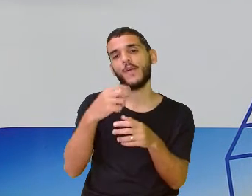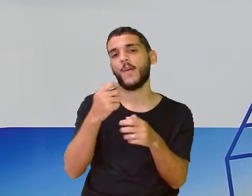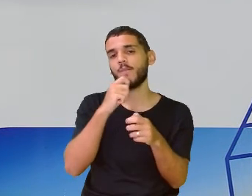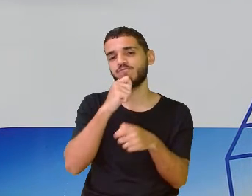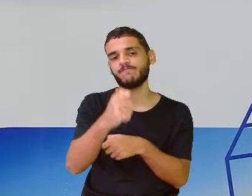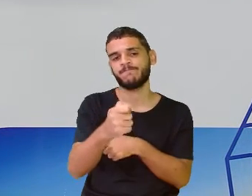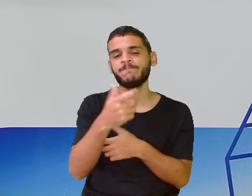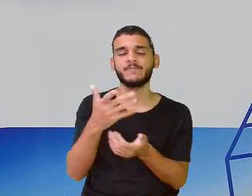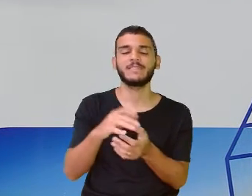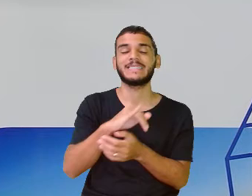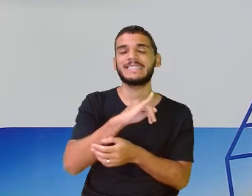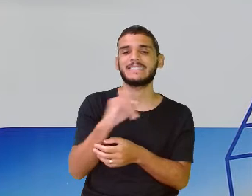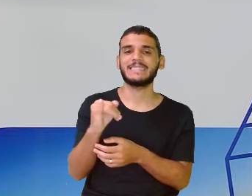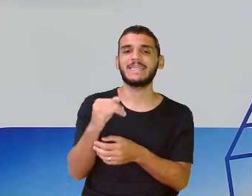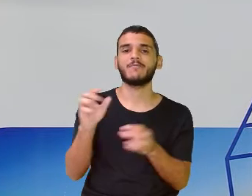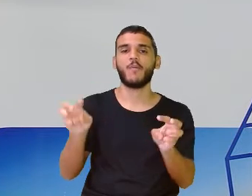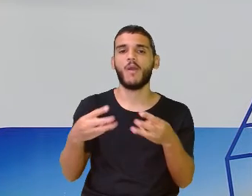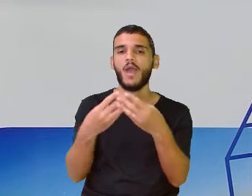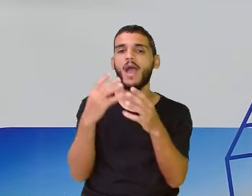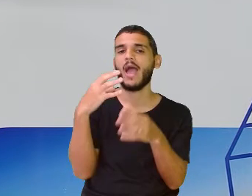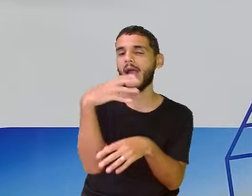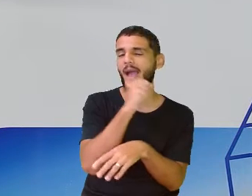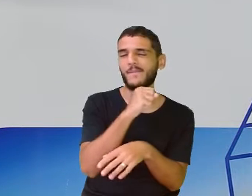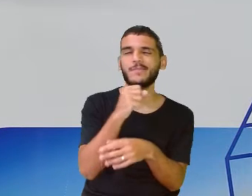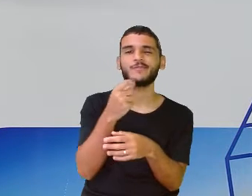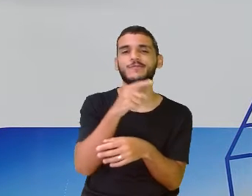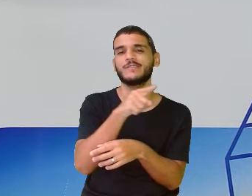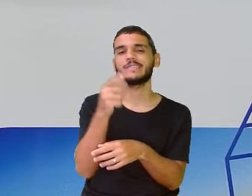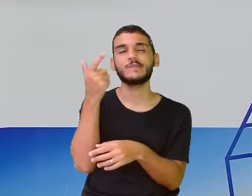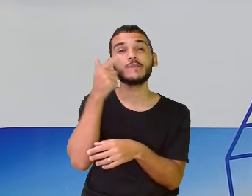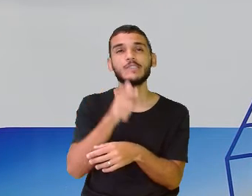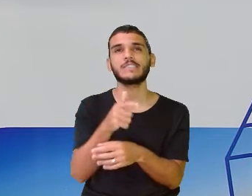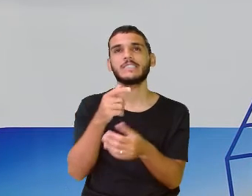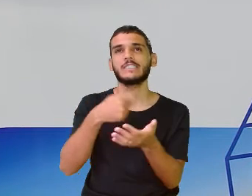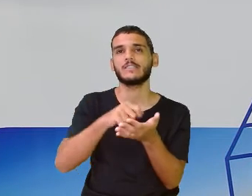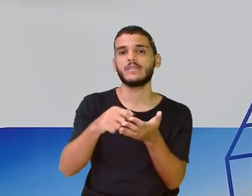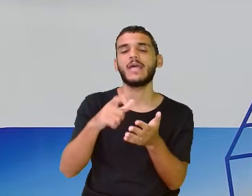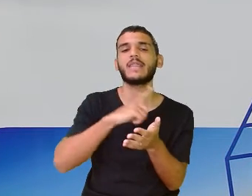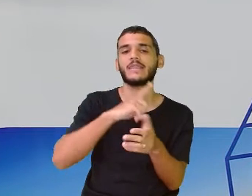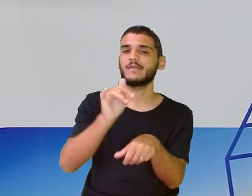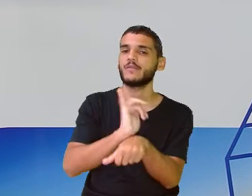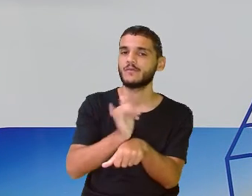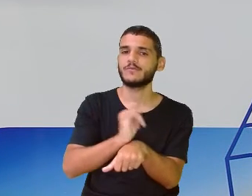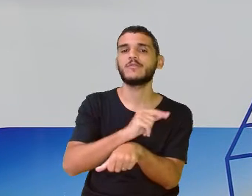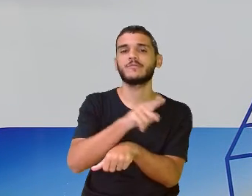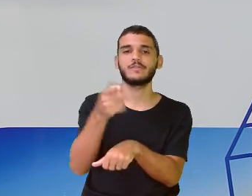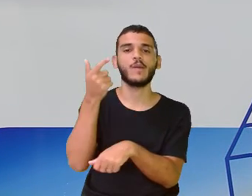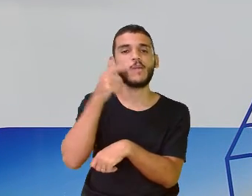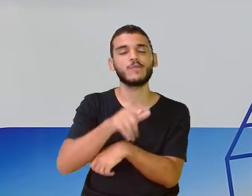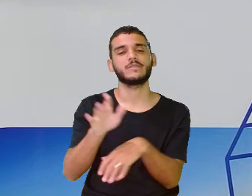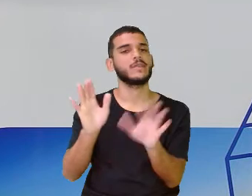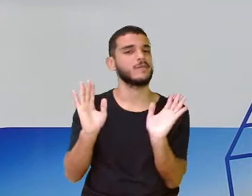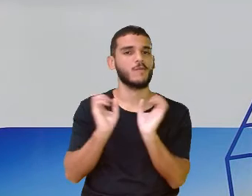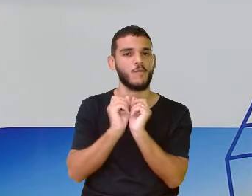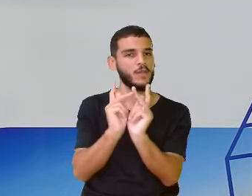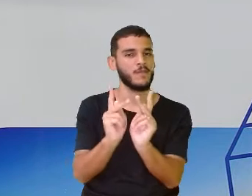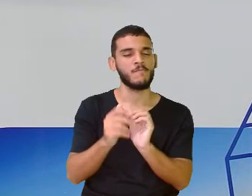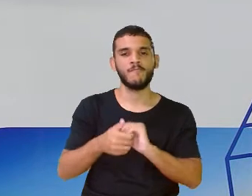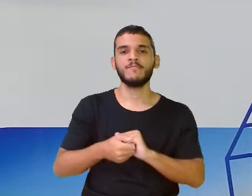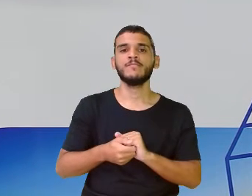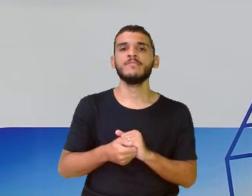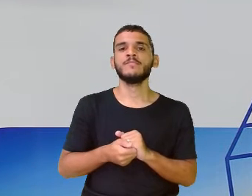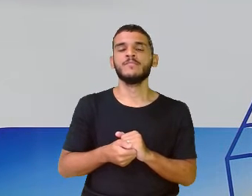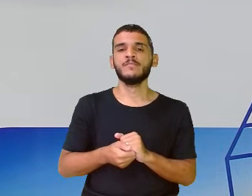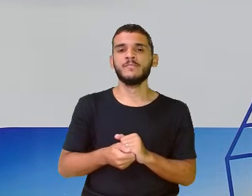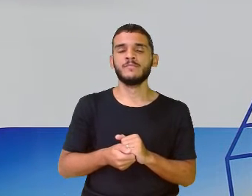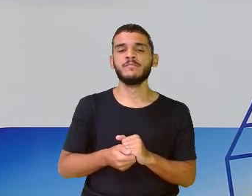passar o slide um pouco rápido, não deu para você anotar, você sabe que tem o YouTube lá para você voltar quantas vezes quiser. O costume